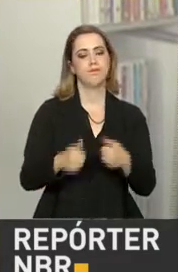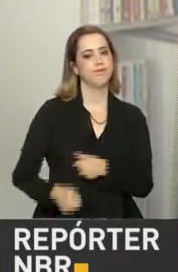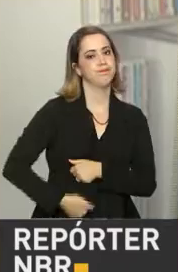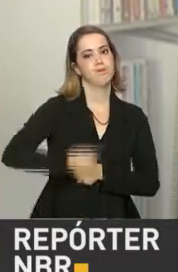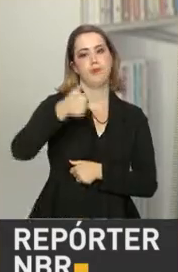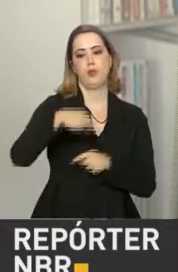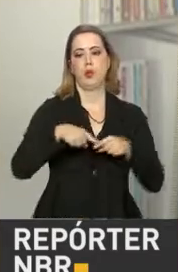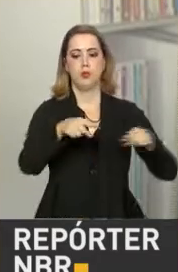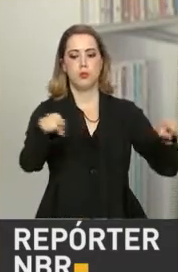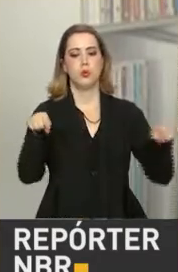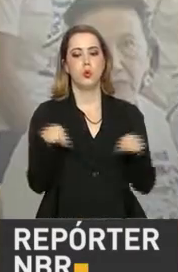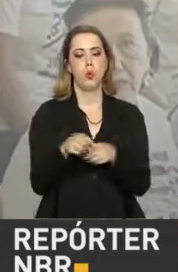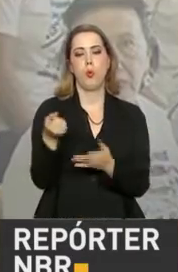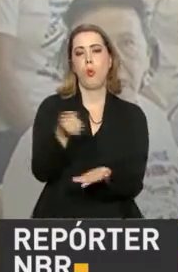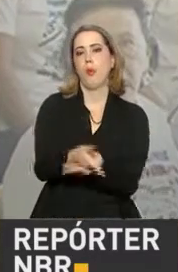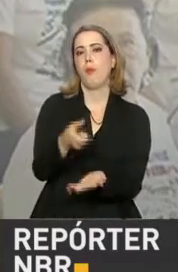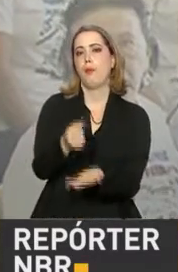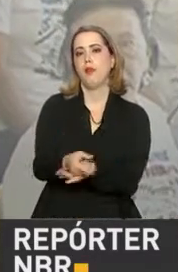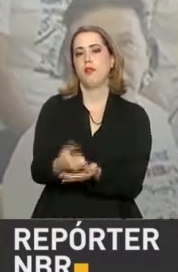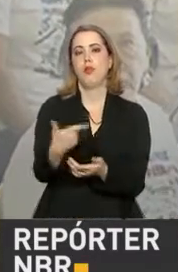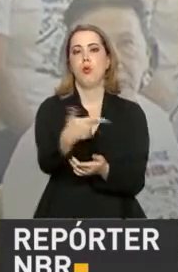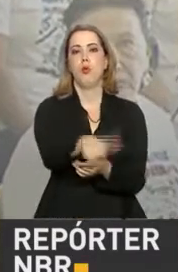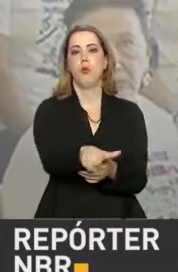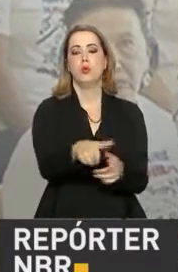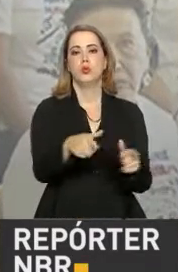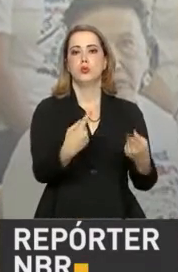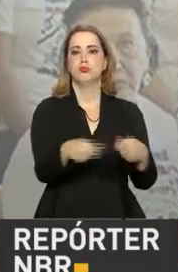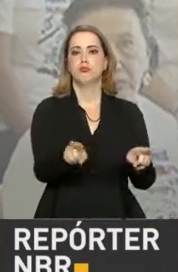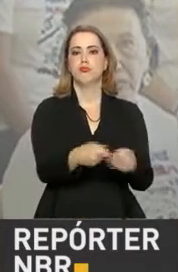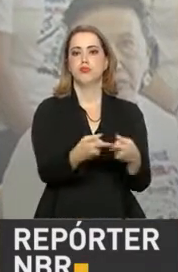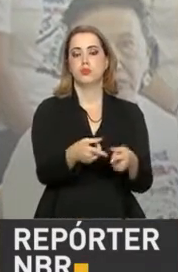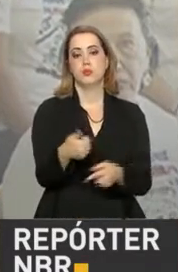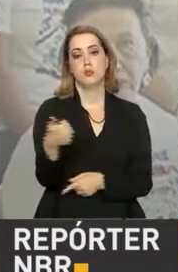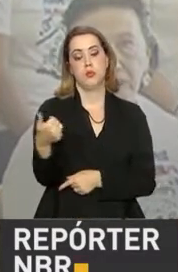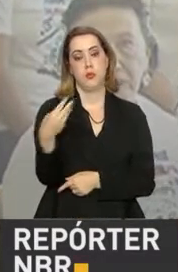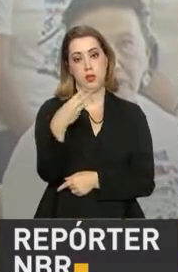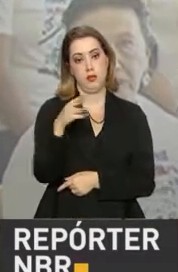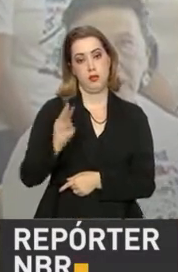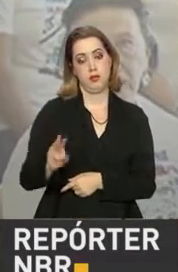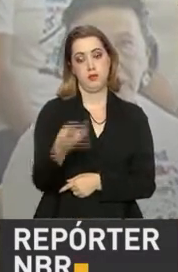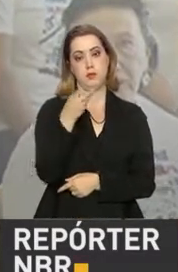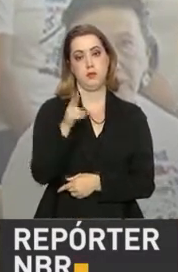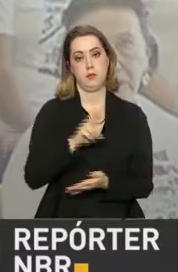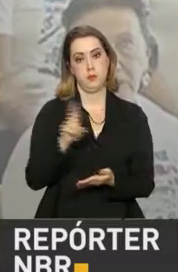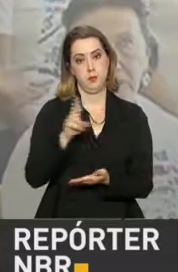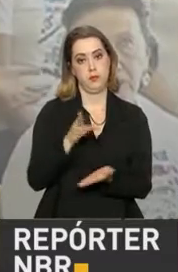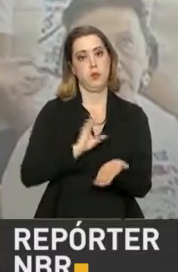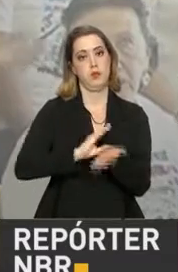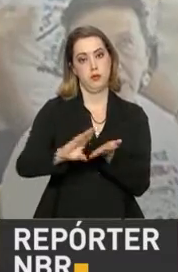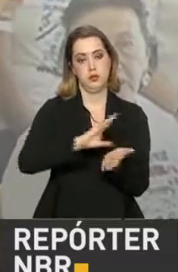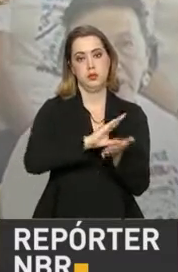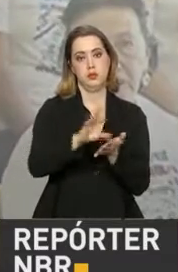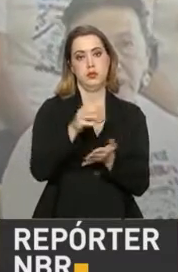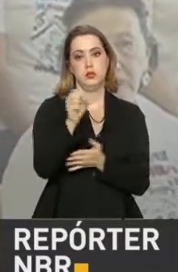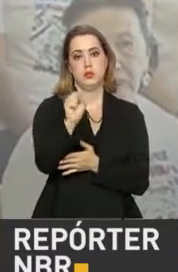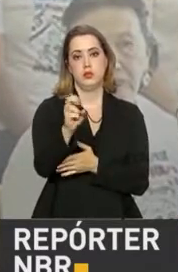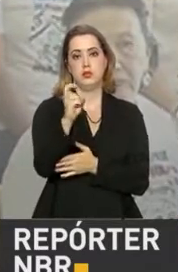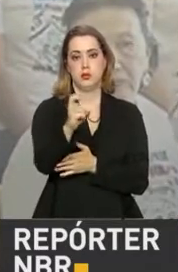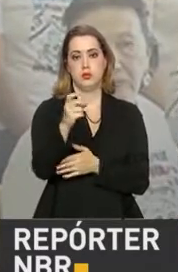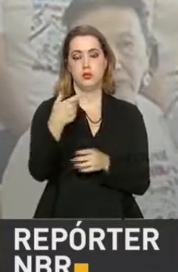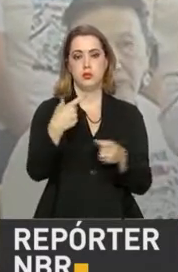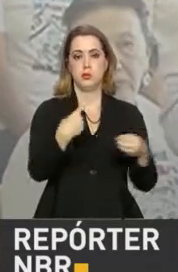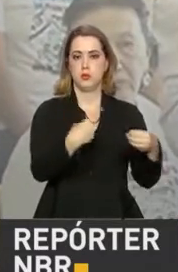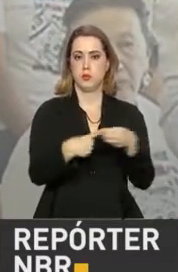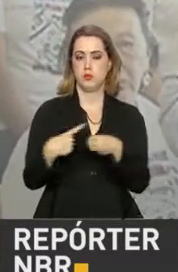comprar mais instrumentos musicais o repasse de 3 milhões de reais do governo federal vai beneficiar 85 pontos de cultura da cidade